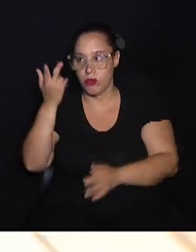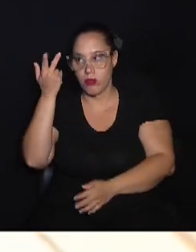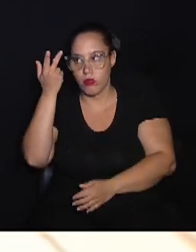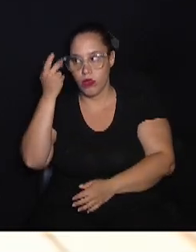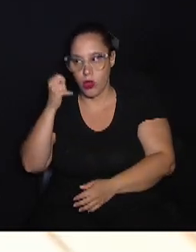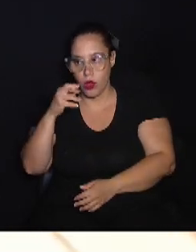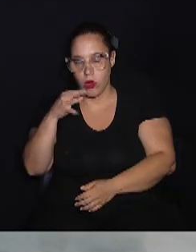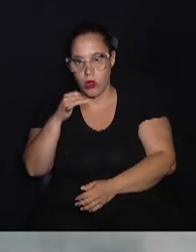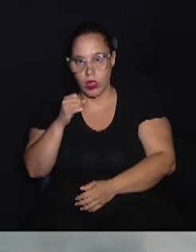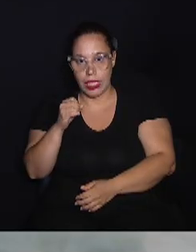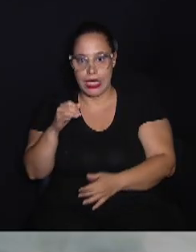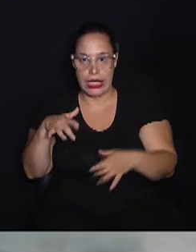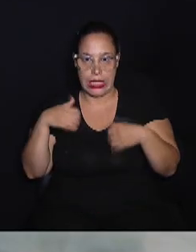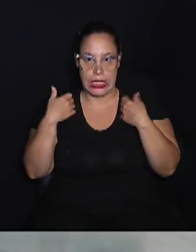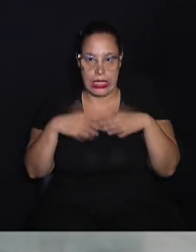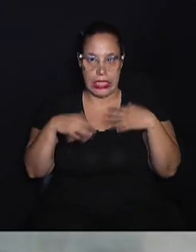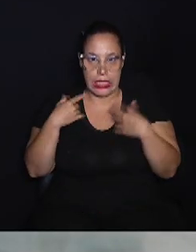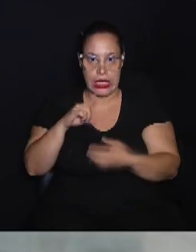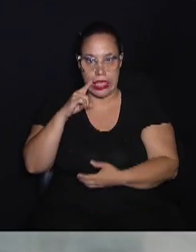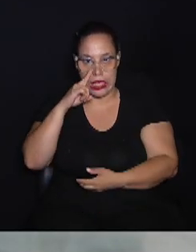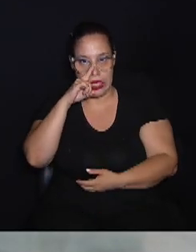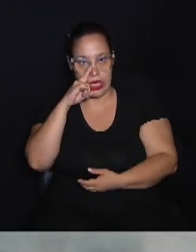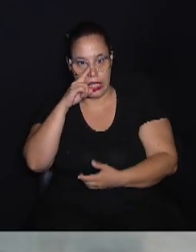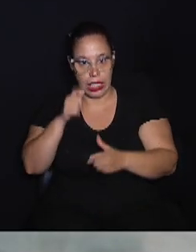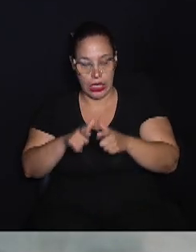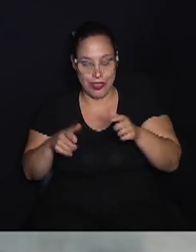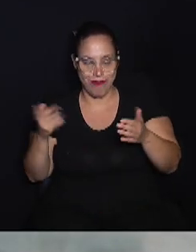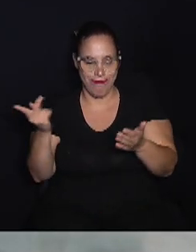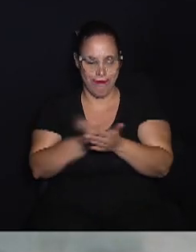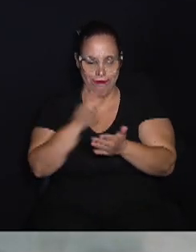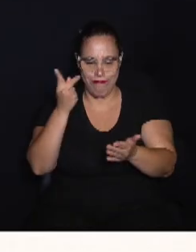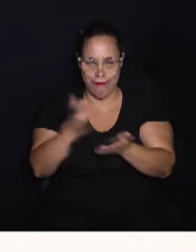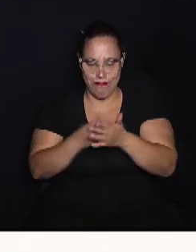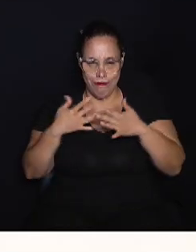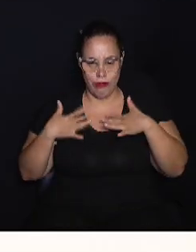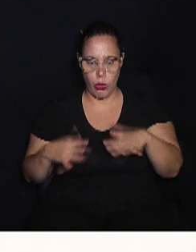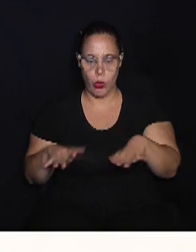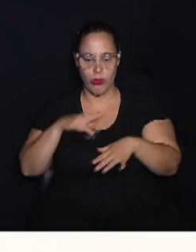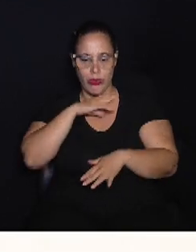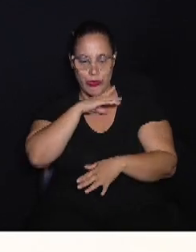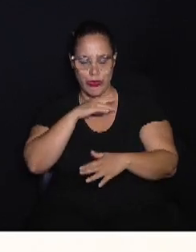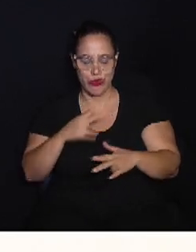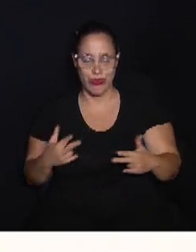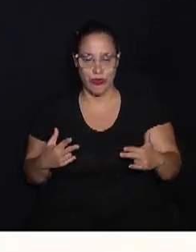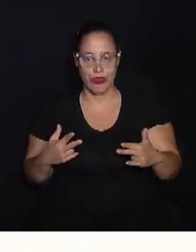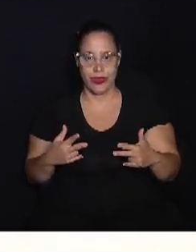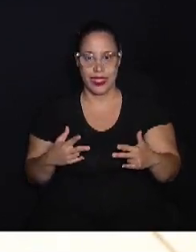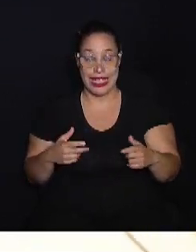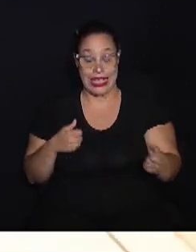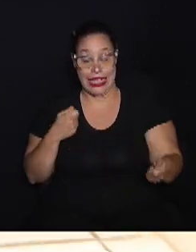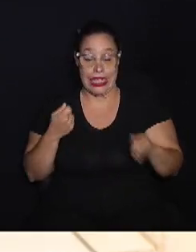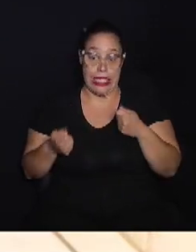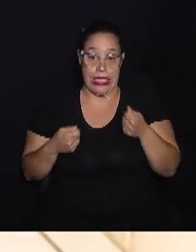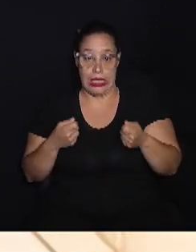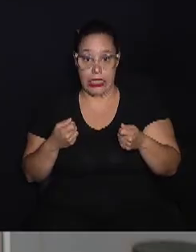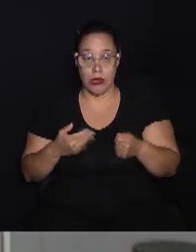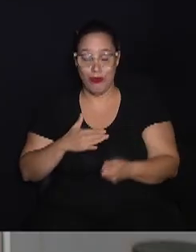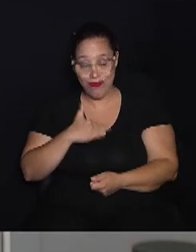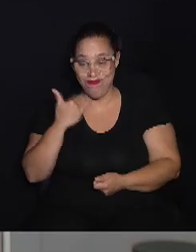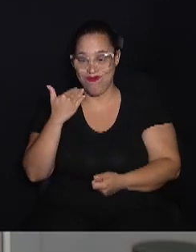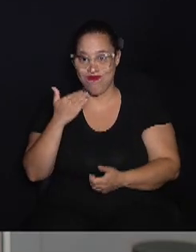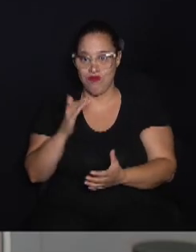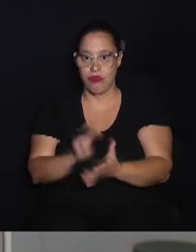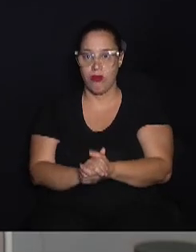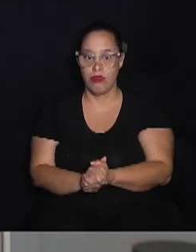substâncias tóxicas que se usadas em doses erradas no corpo do animal Podem trazer efeitos colaterais levando à morte